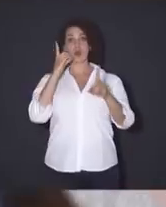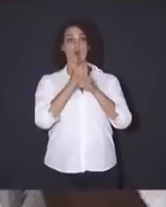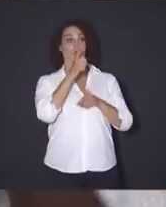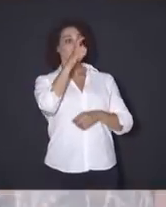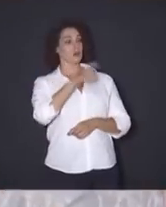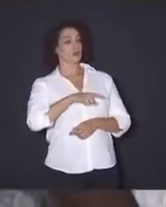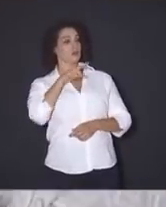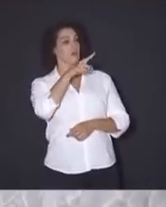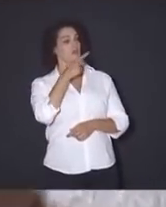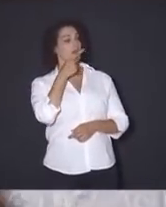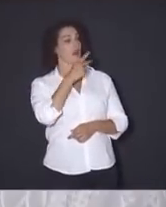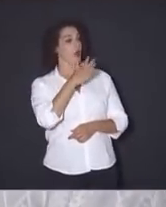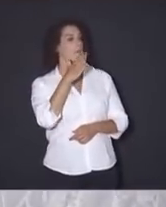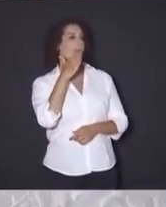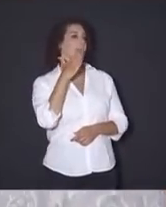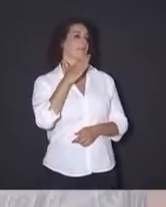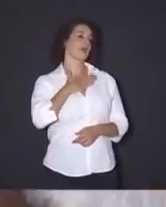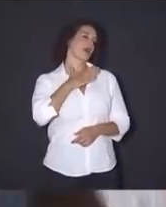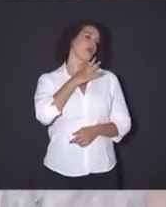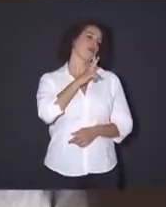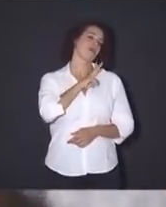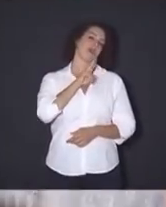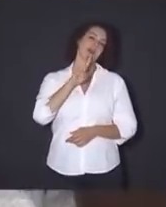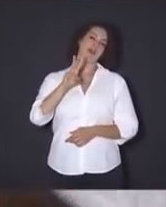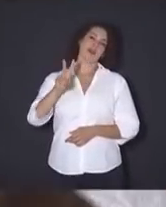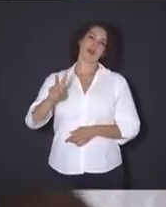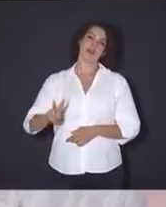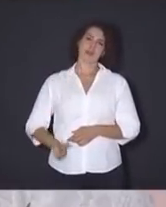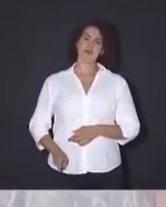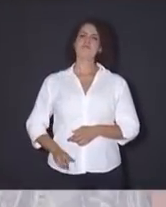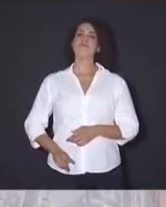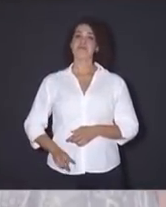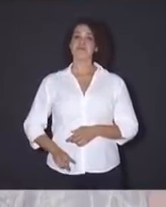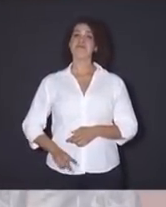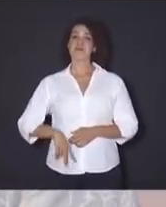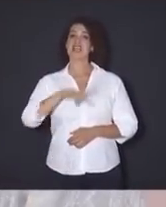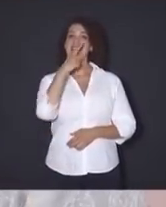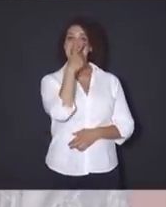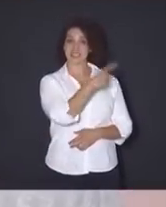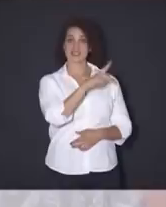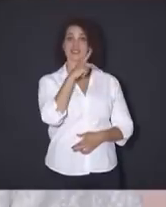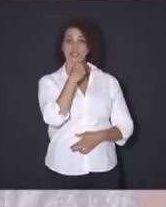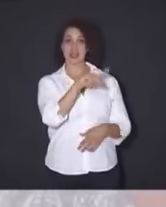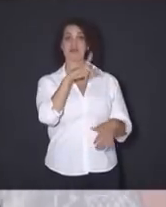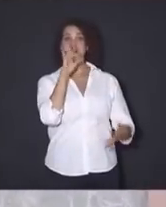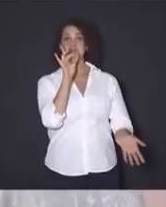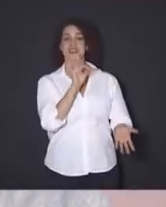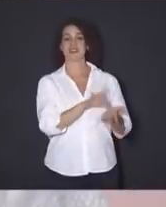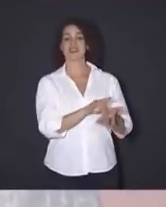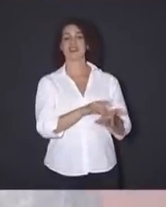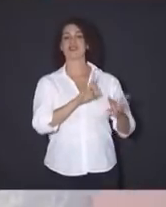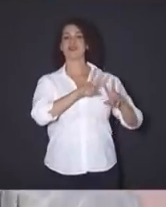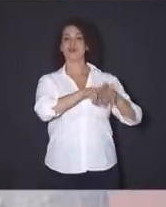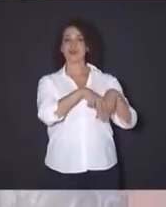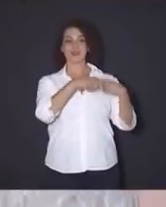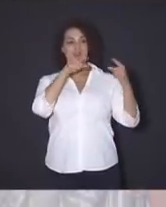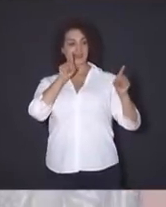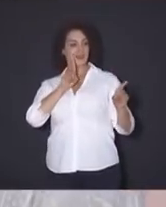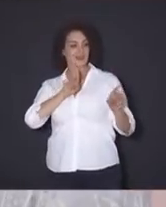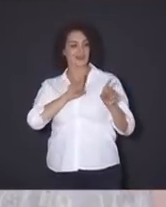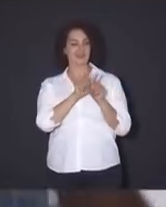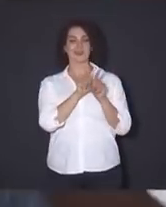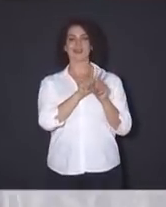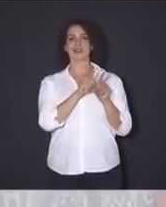faz é assim meu vereador e aí eu digo seu mesmo né porque essa proximidade é essa que você não mudou